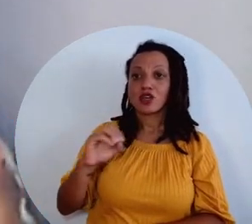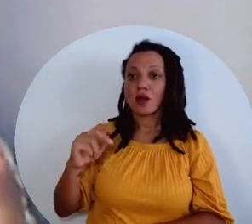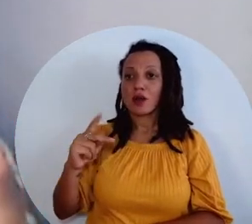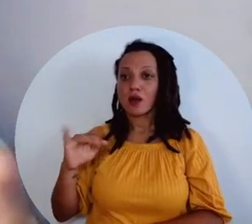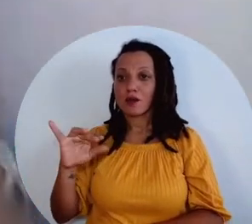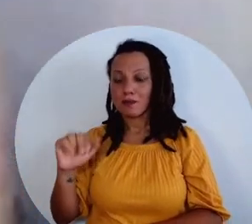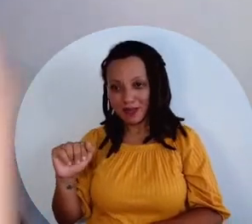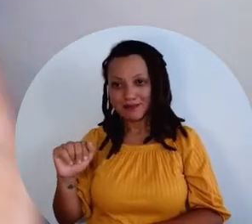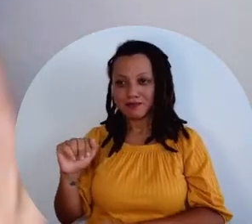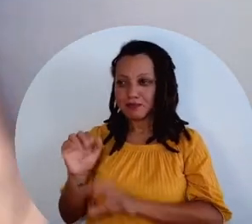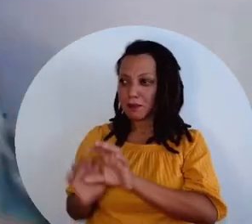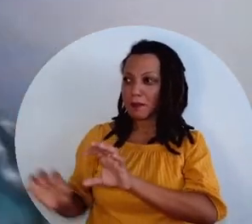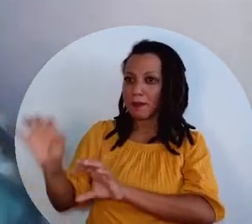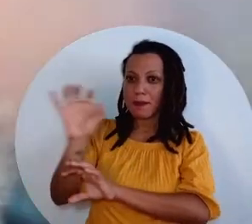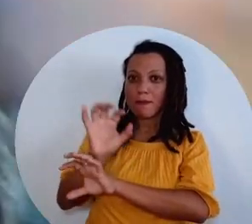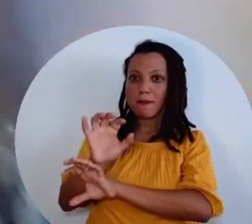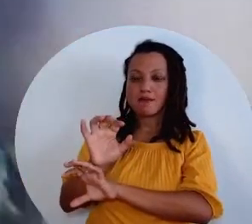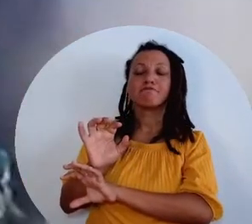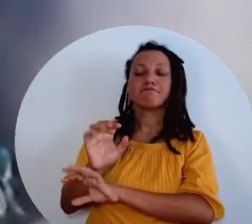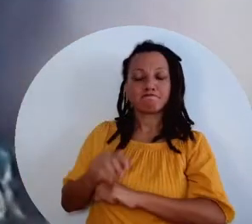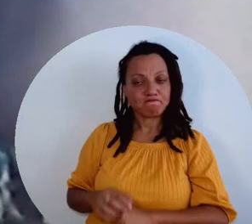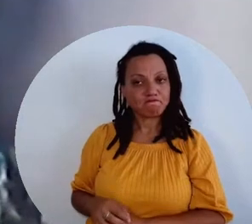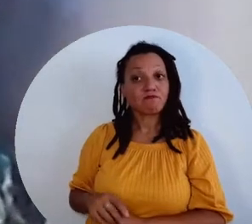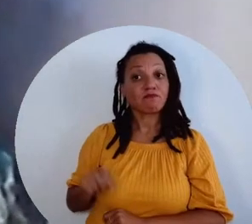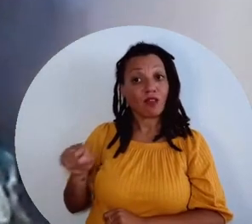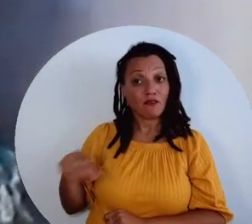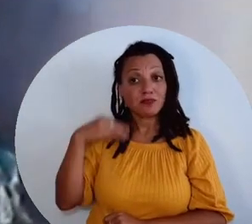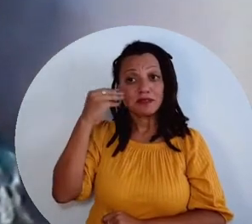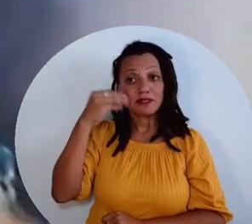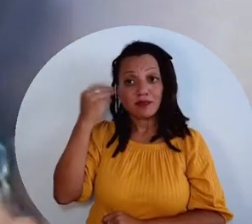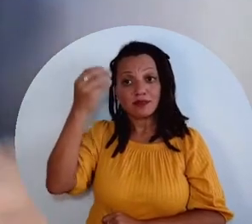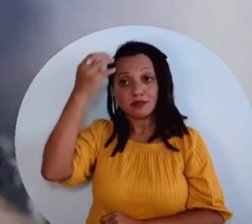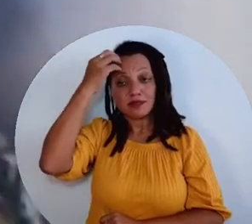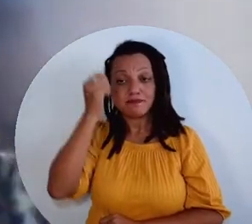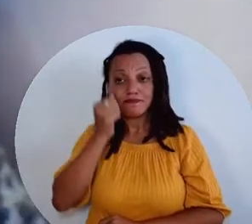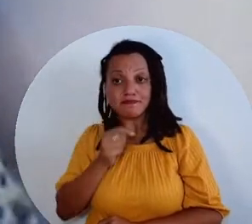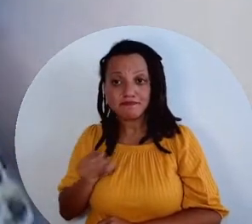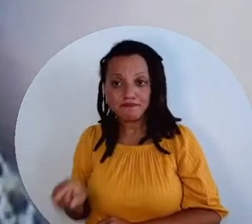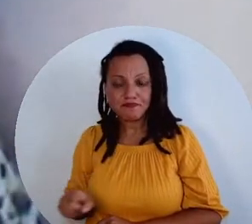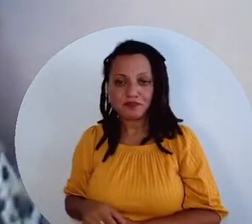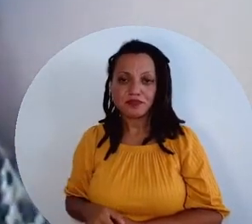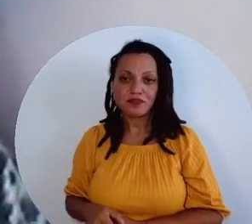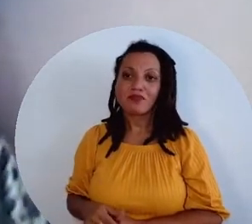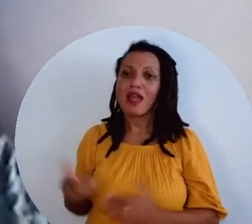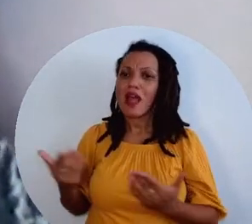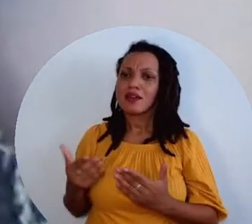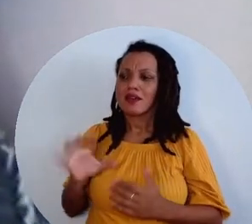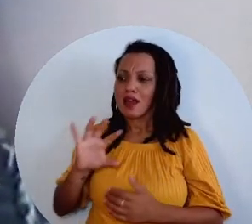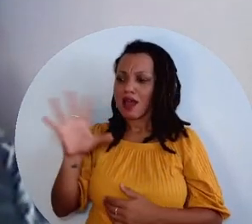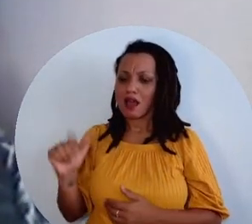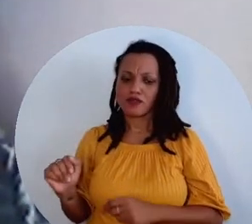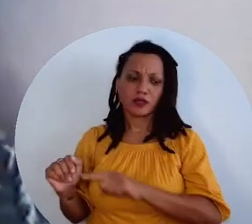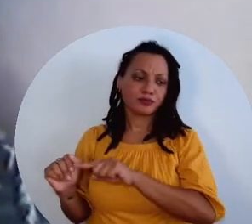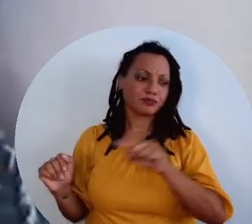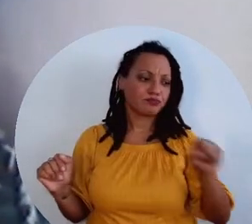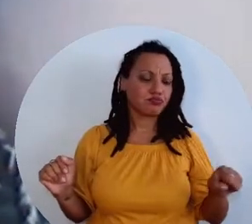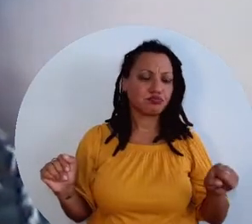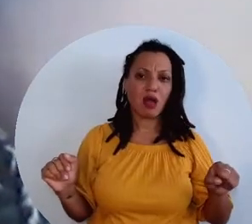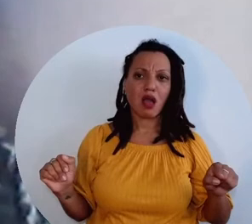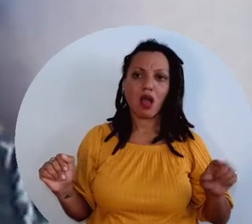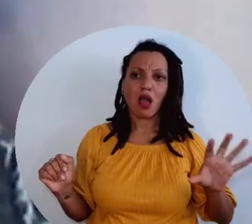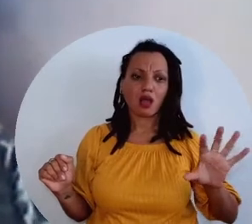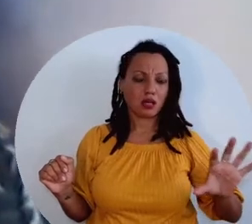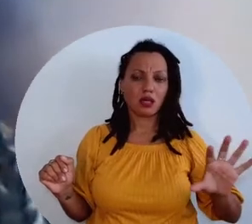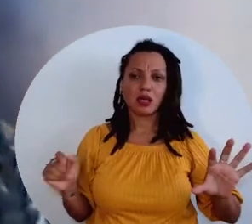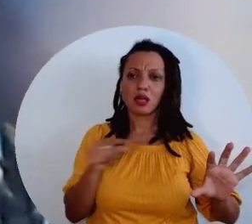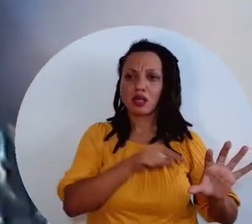também outros exemplos, mas já do lado de cá, né, do Atlântico. Então, a gente tem aí inicialmente as